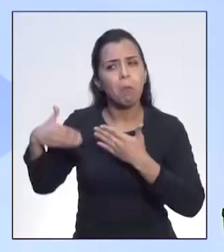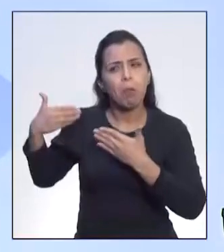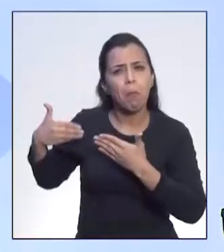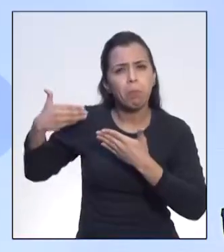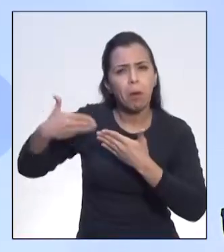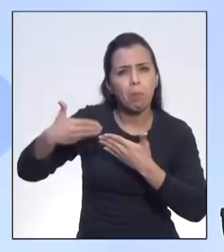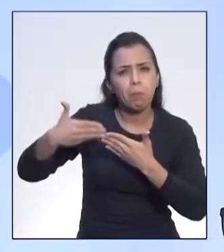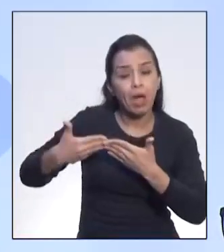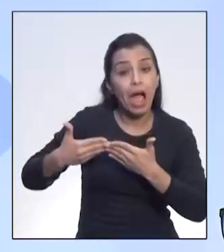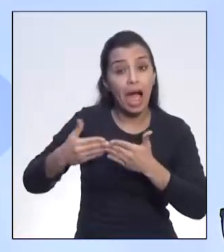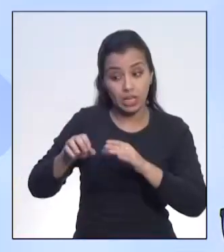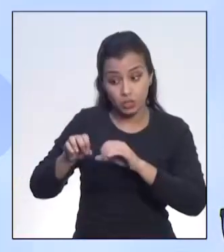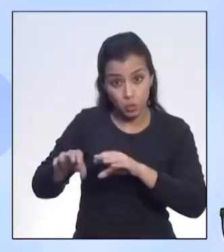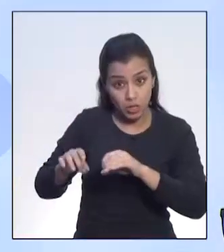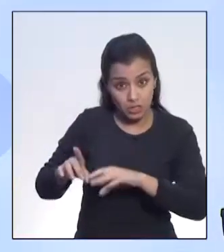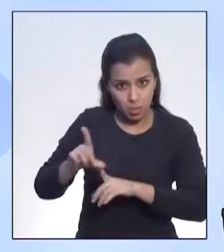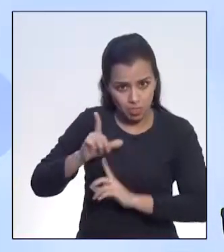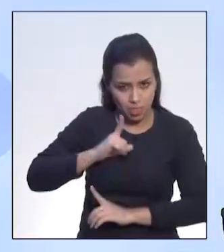educação em